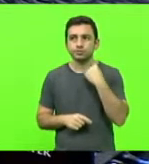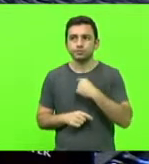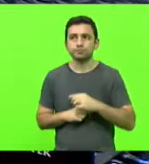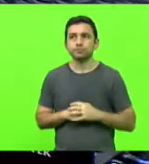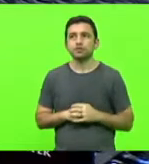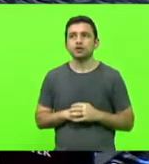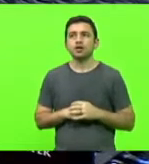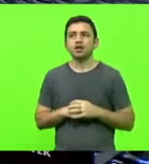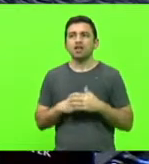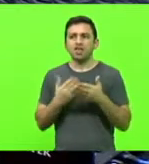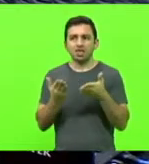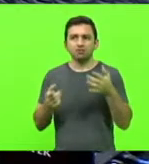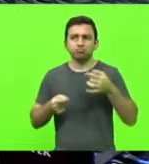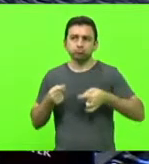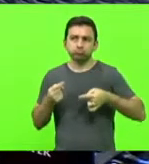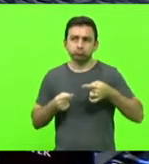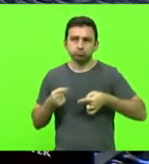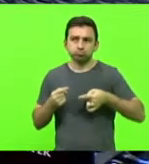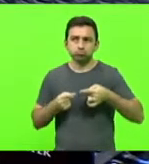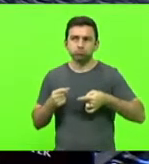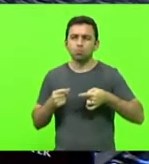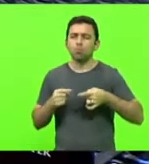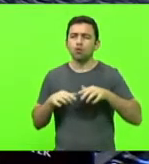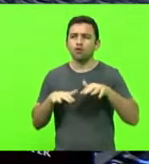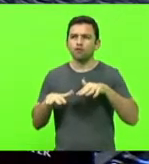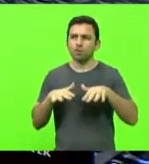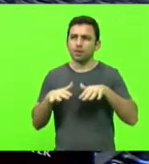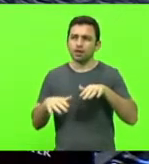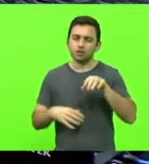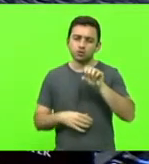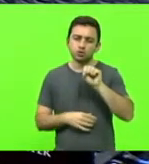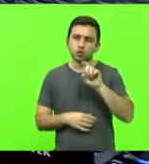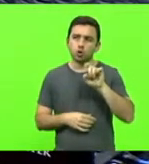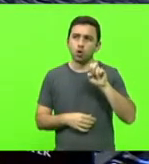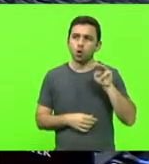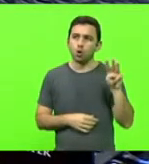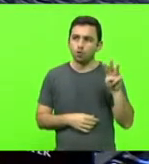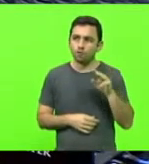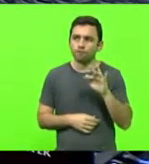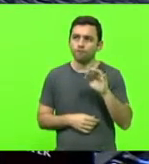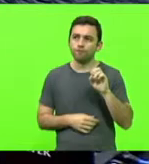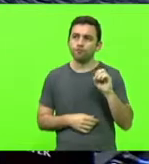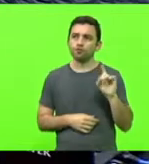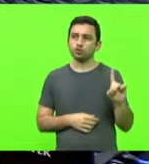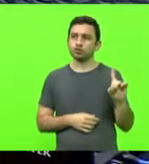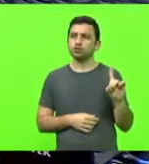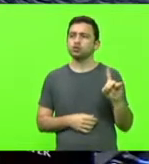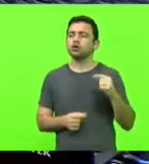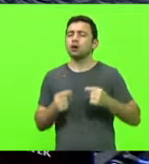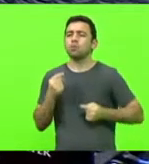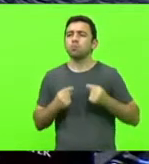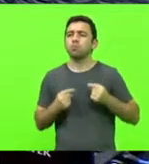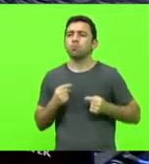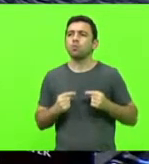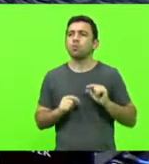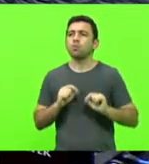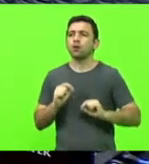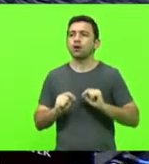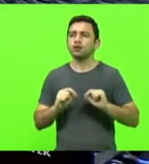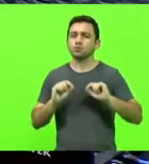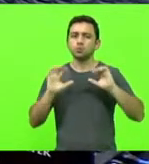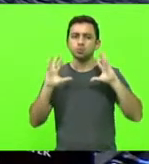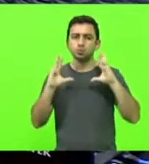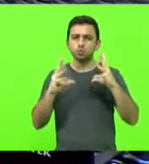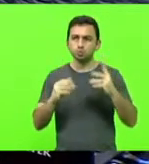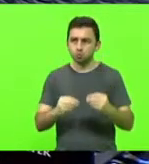Foi discutido, o movimento Slow Food participou dessa discussão, onde todos os